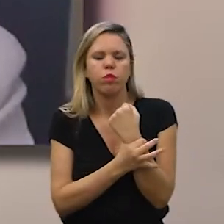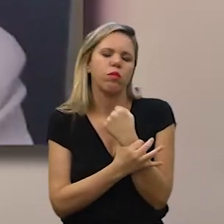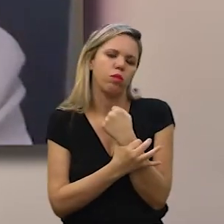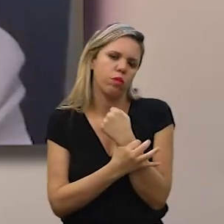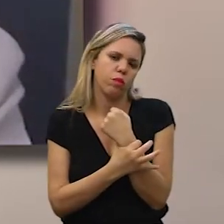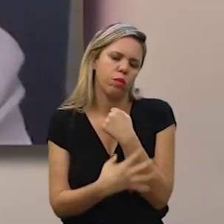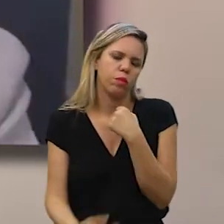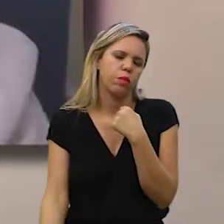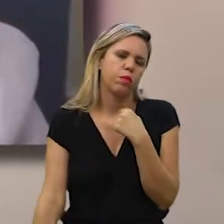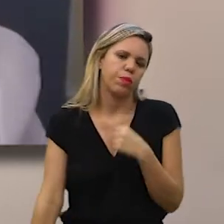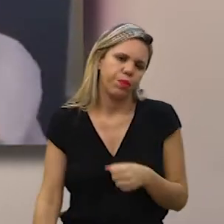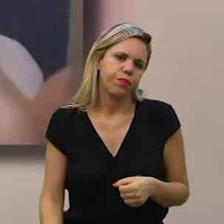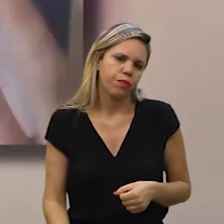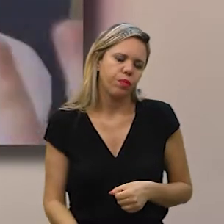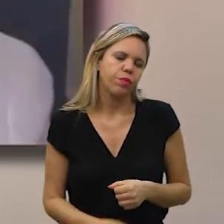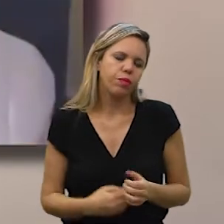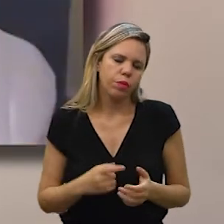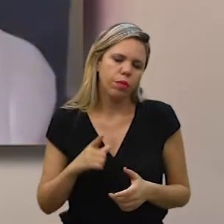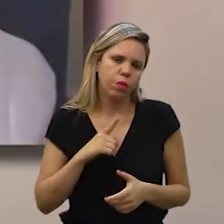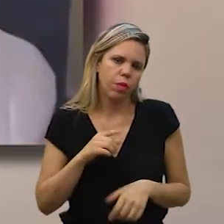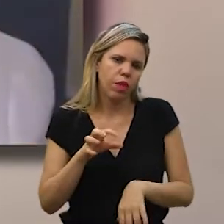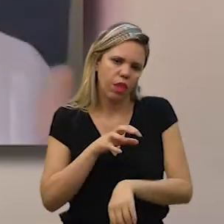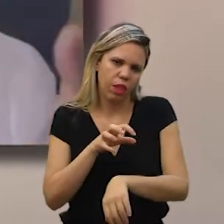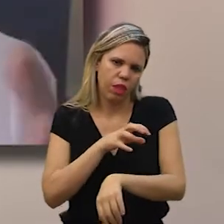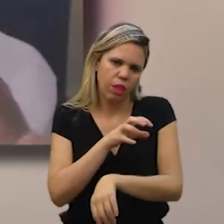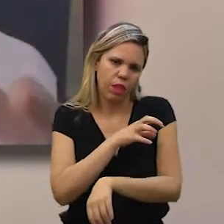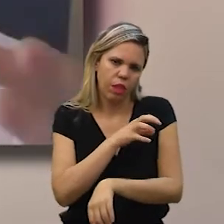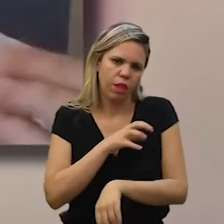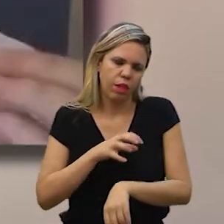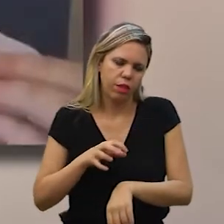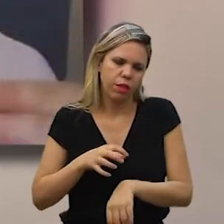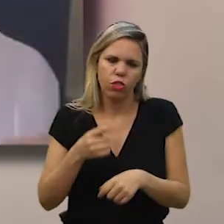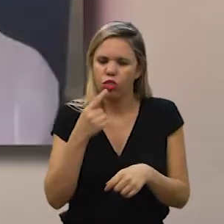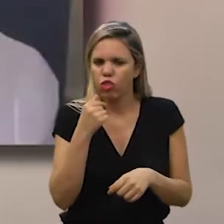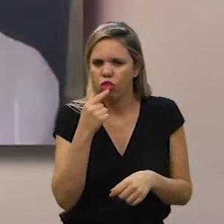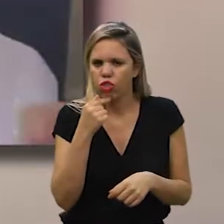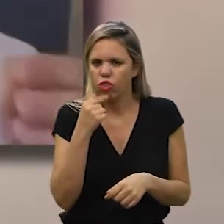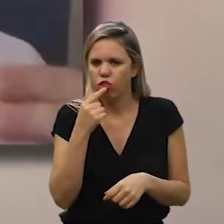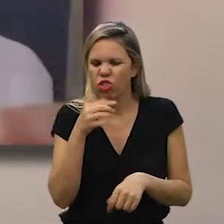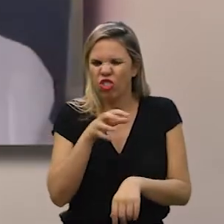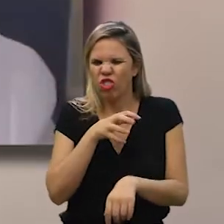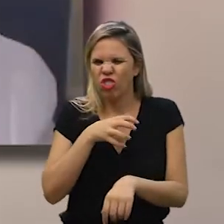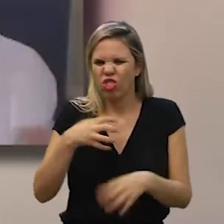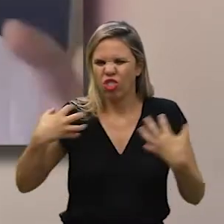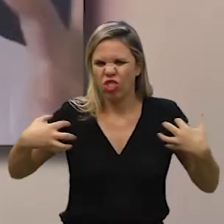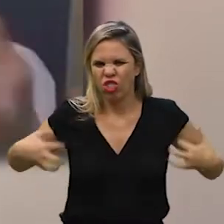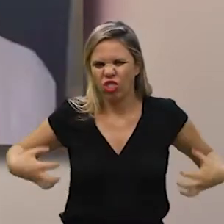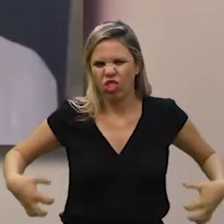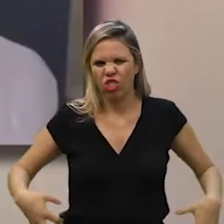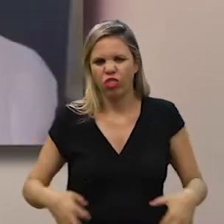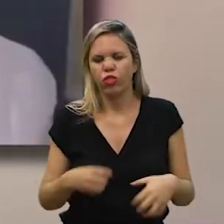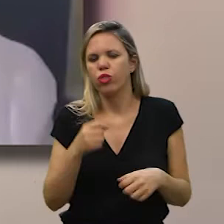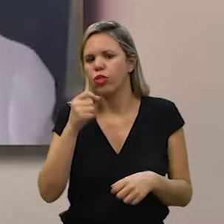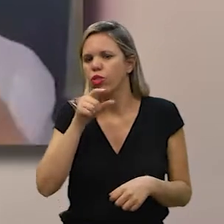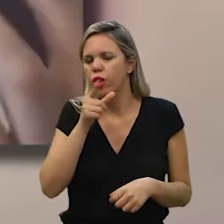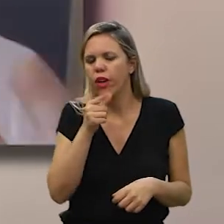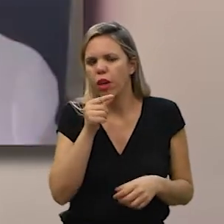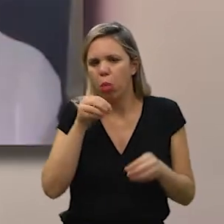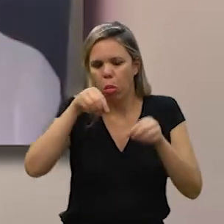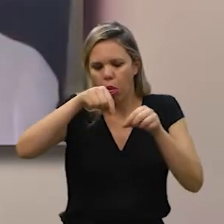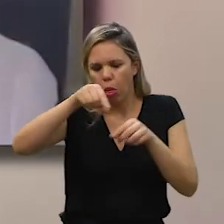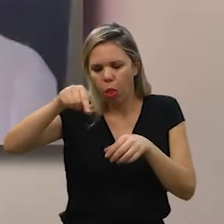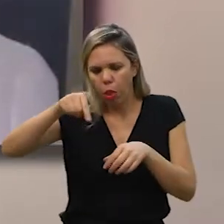uma pulseirinha. Então, ela começa a desenvolver o quadro de vermelhidão, coceira, às vezes sai aguinha,